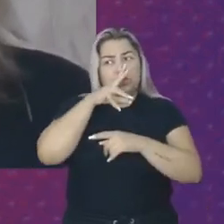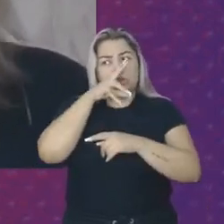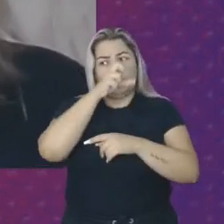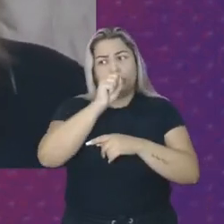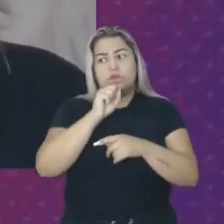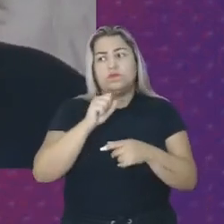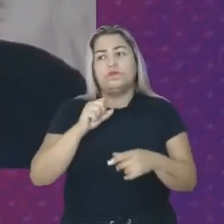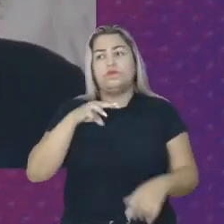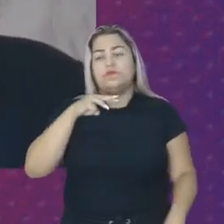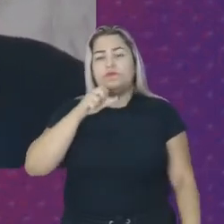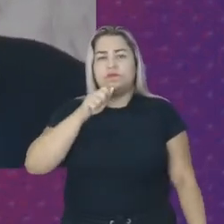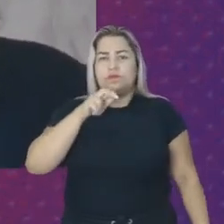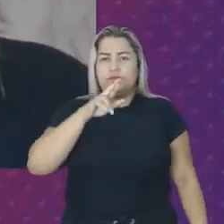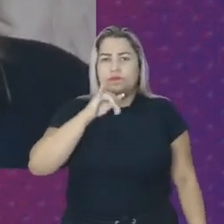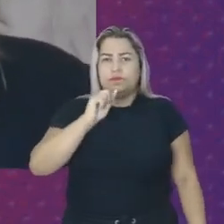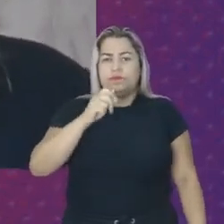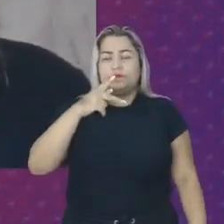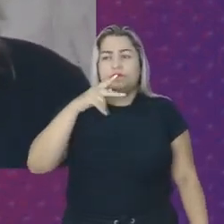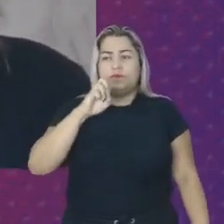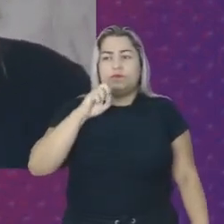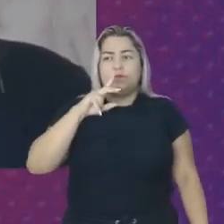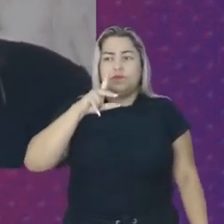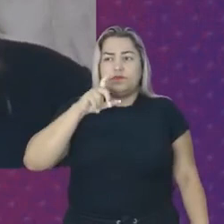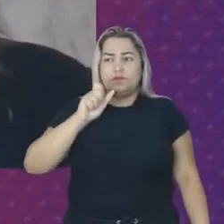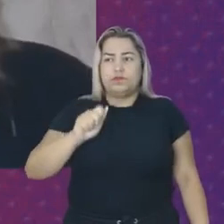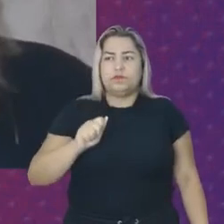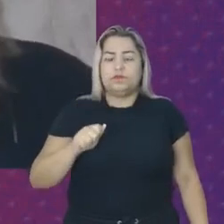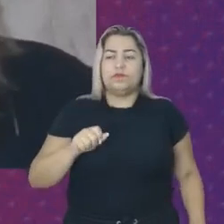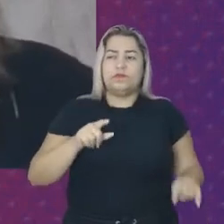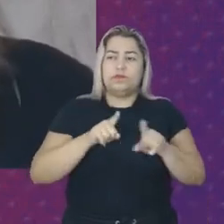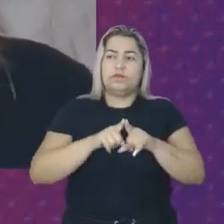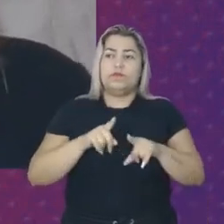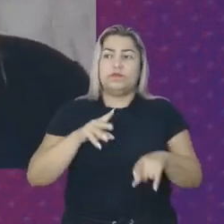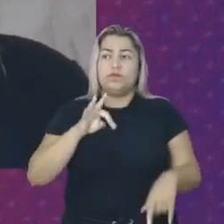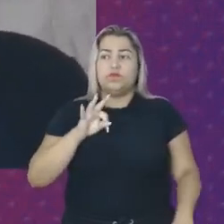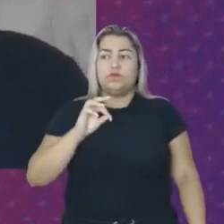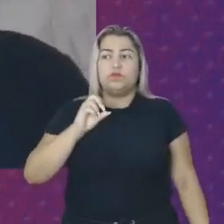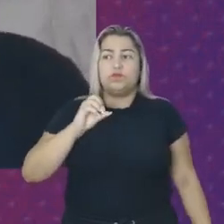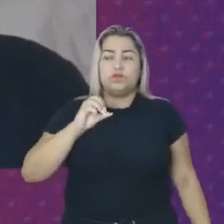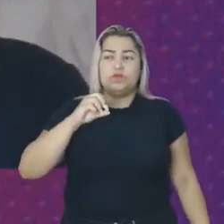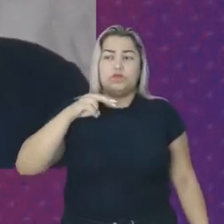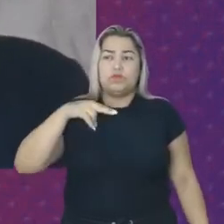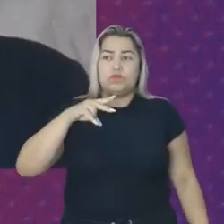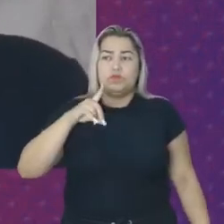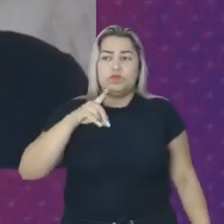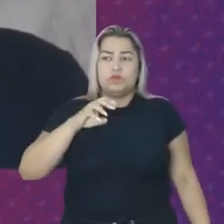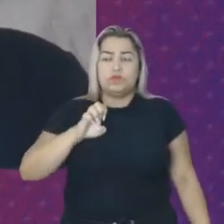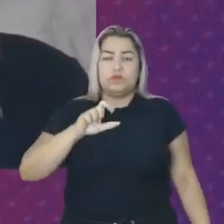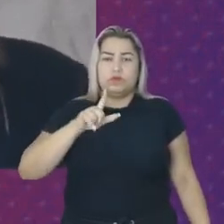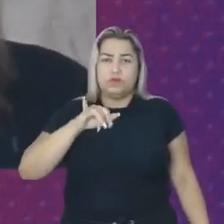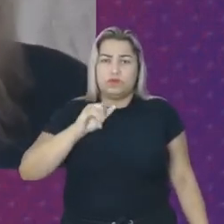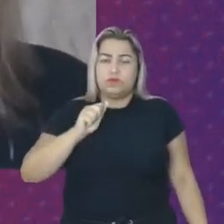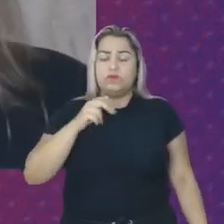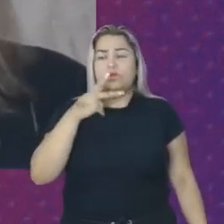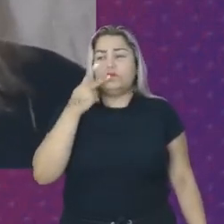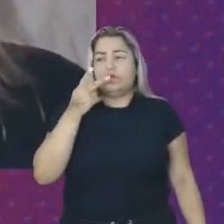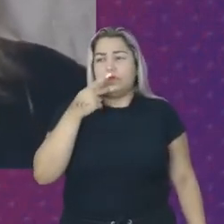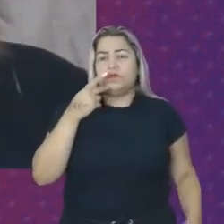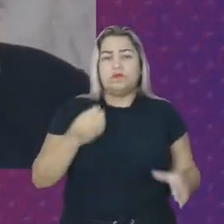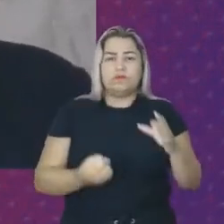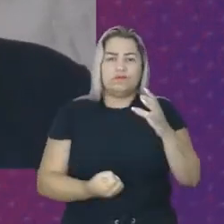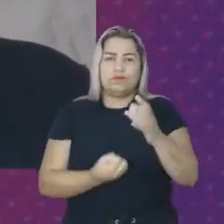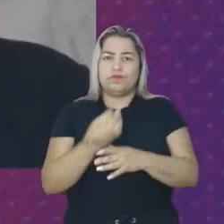patrulhas Maria da Penha, das DEANs, da tornozeleira eletrônica, como eu falei aqui, criando